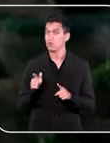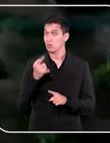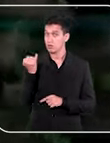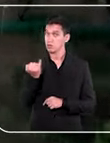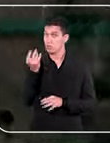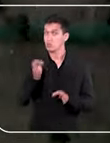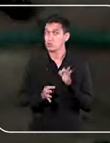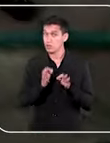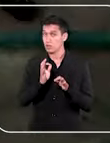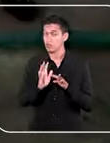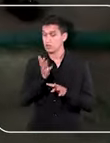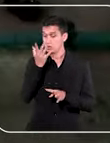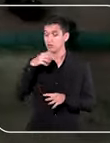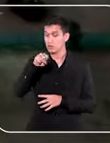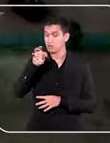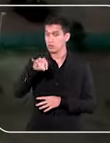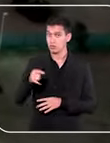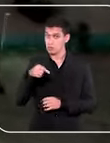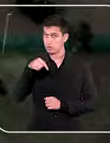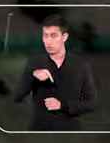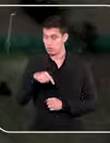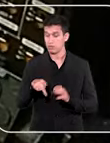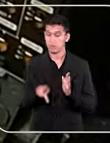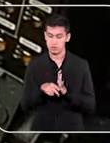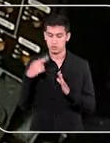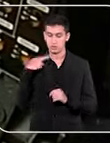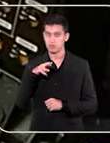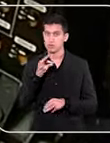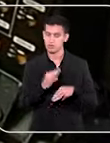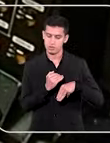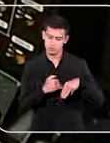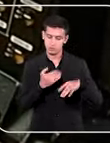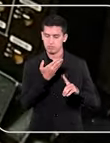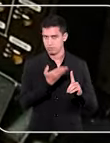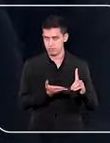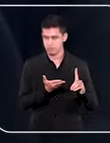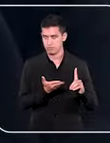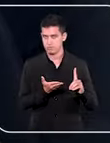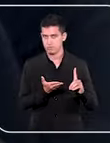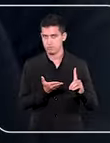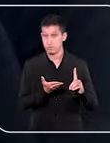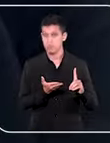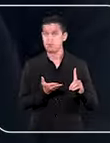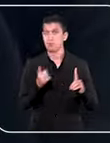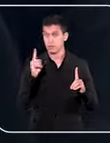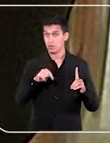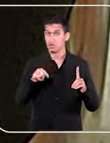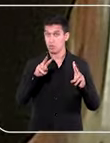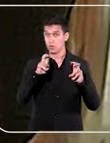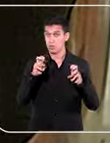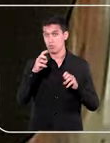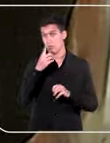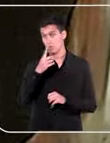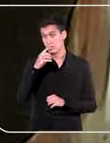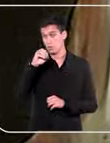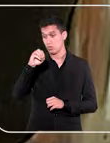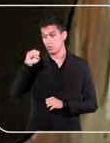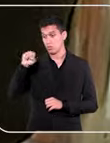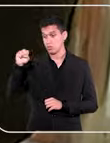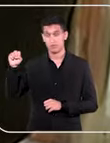Outro importante julgamento realizado no STJ de relatoria da ministra Suzete Magalhães foi o